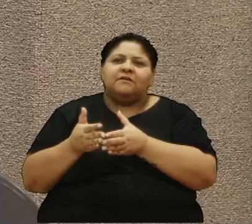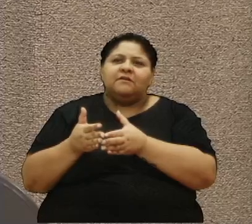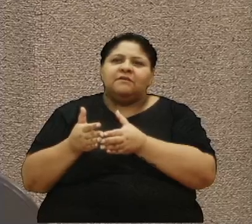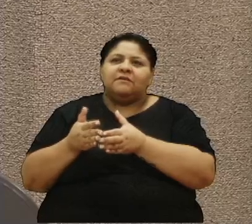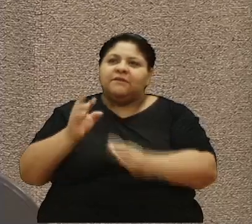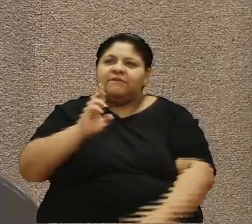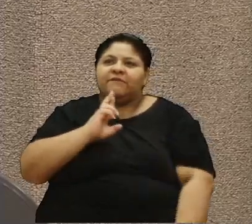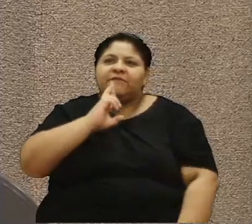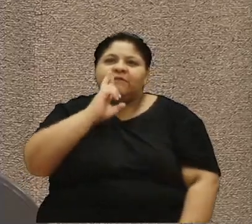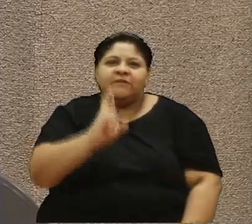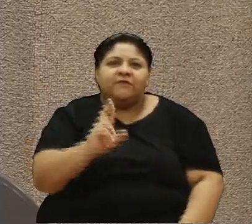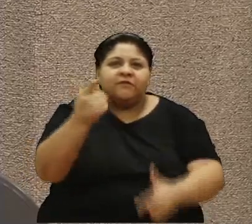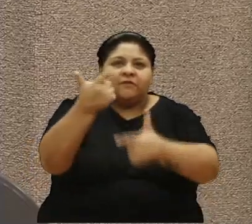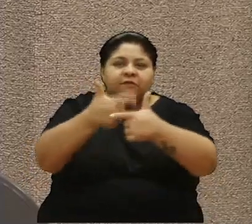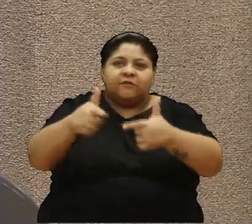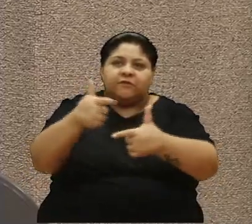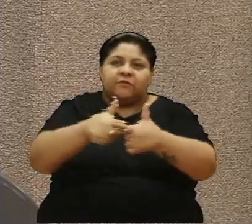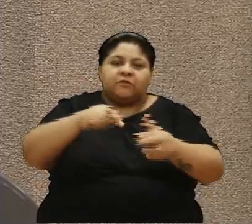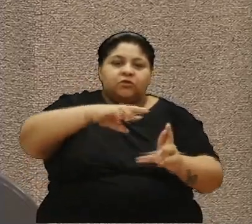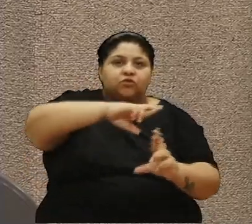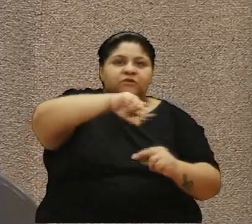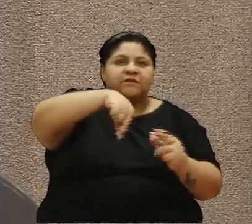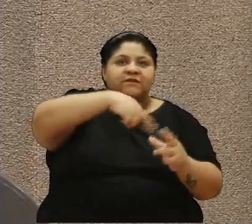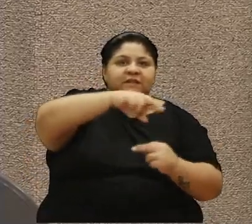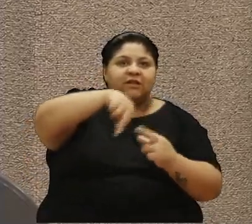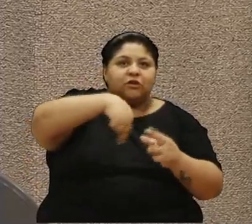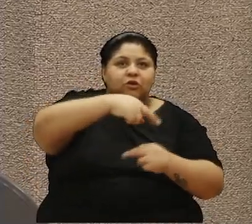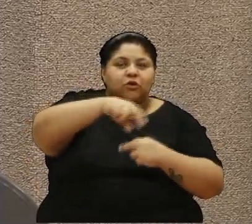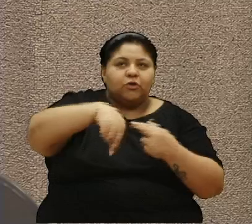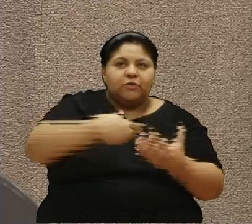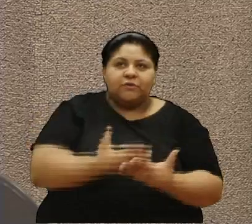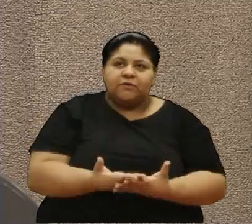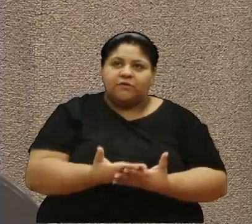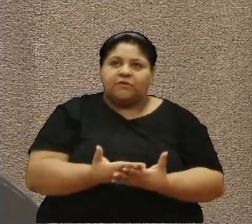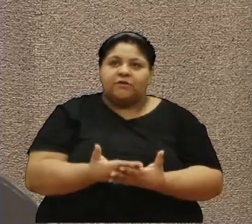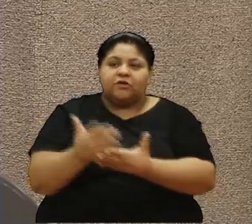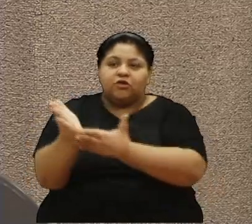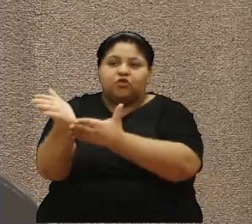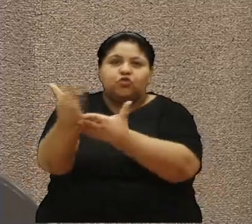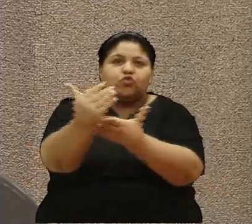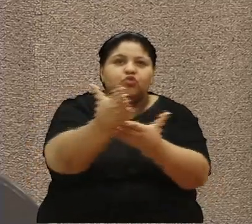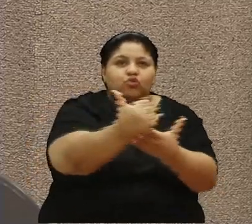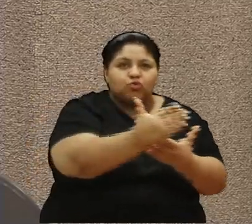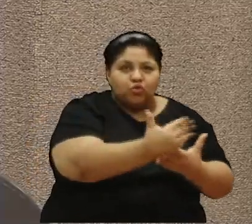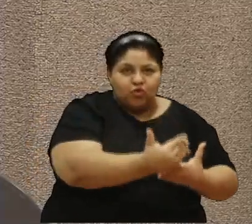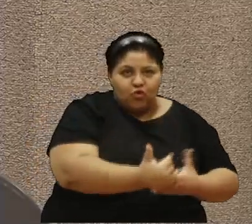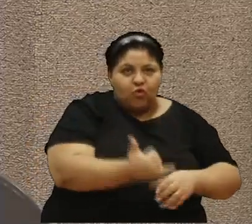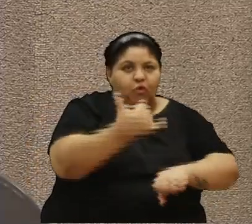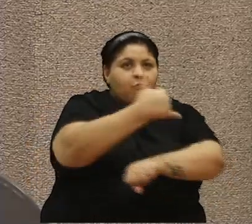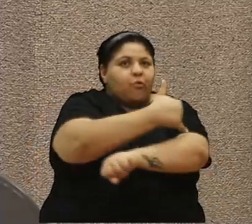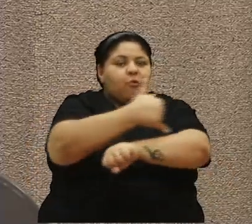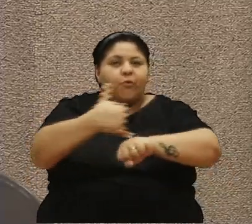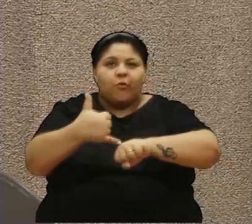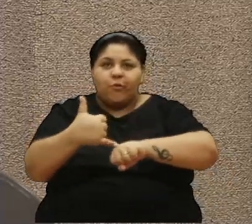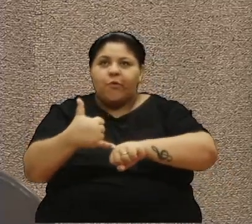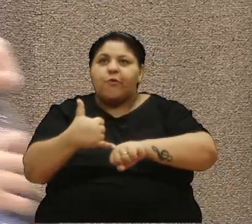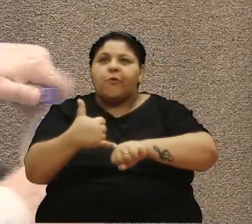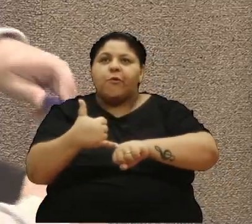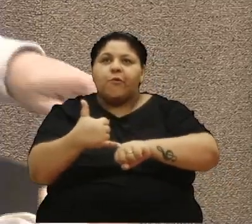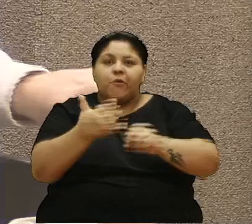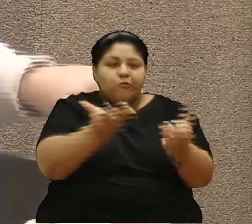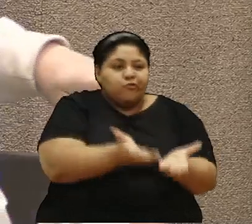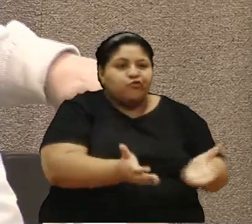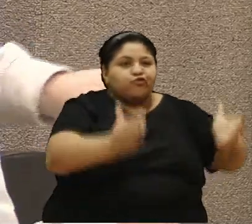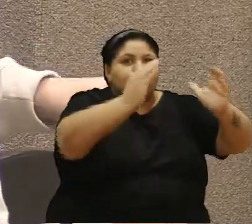respondendo também o problema dos recicladores e dos coletores, né, que passam diretamente nos